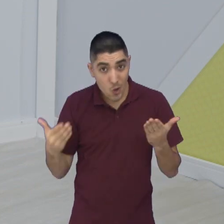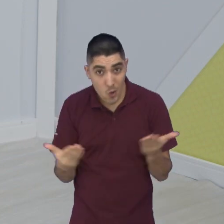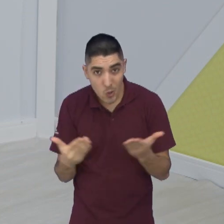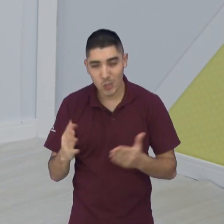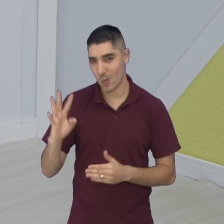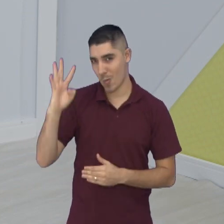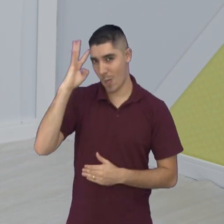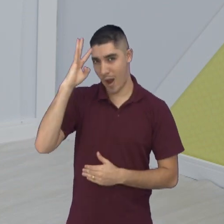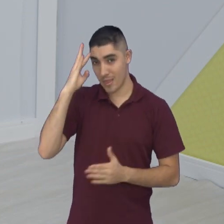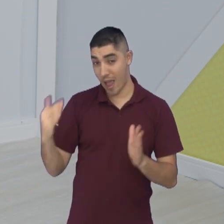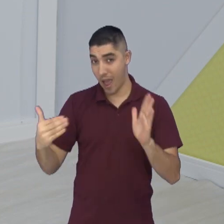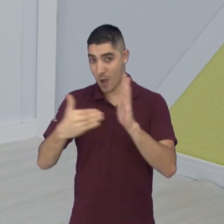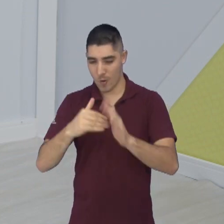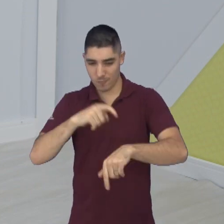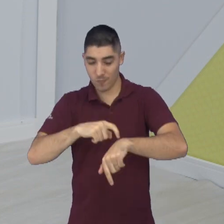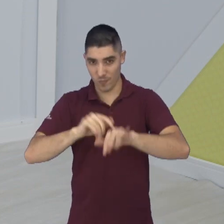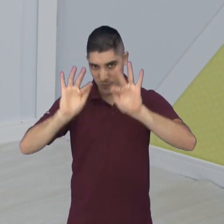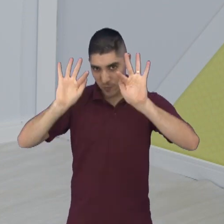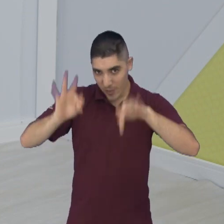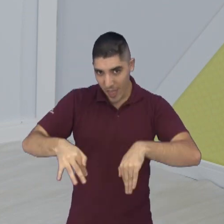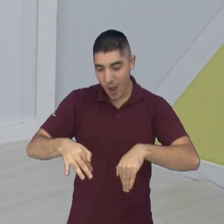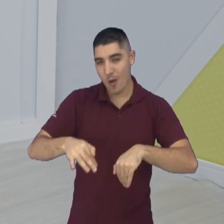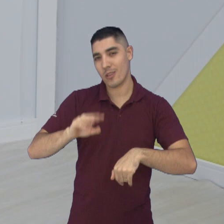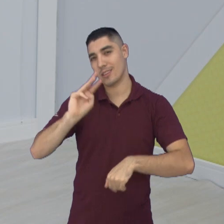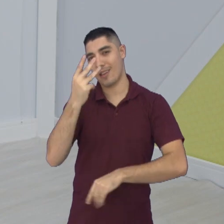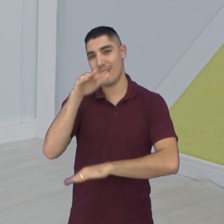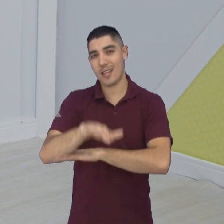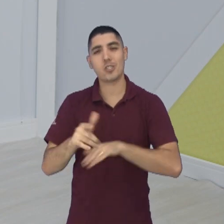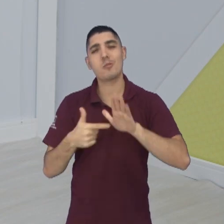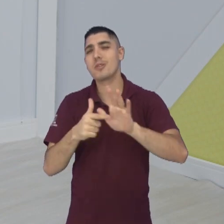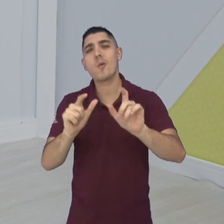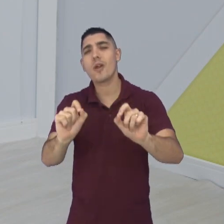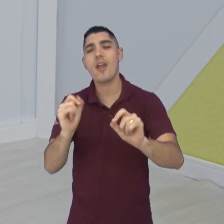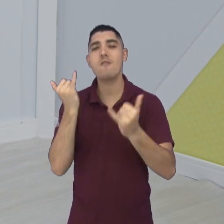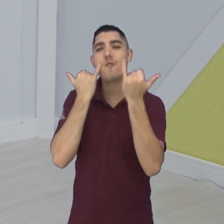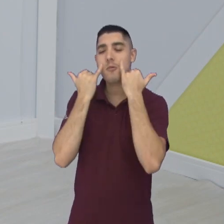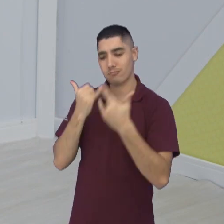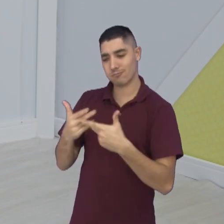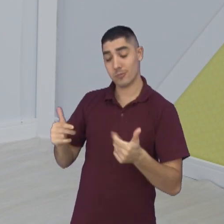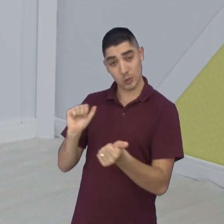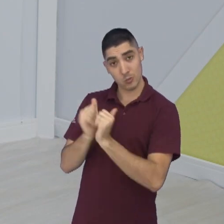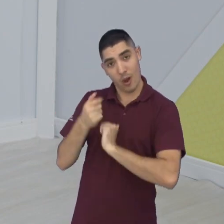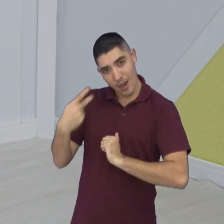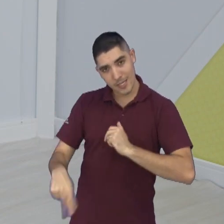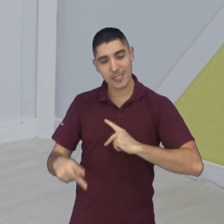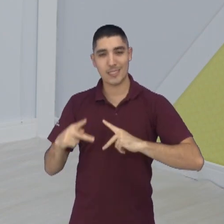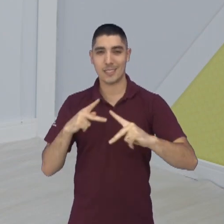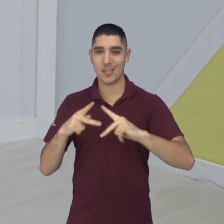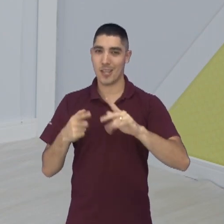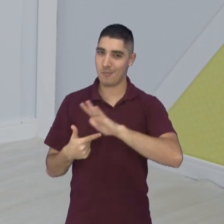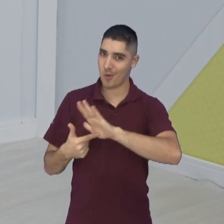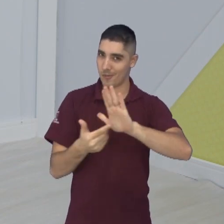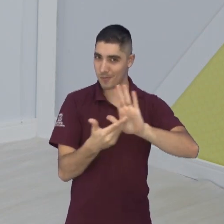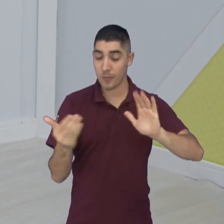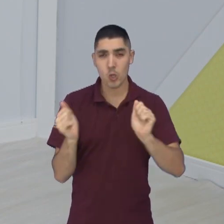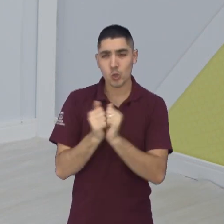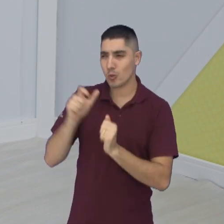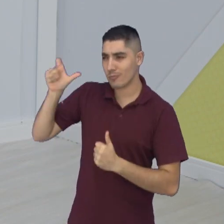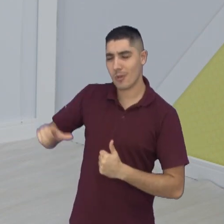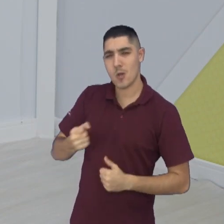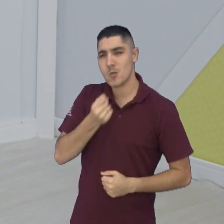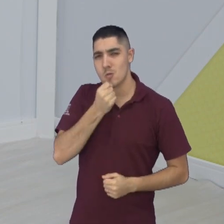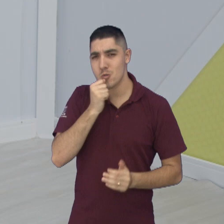nesta quarta-feira até às 3 da tarde, trazendo as principais informações do esporte aqui da nossa cidade. Aqui comigo